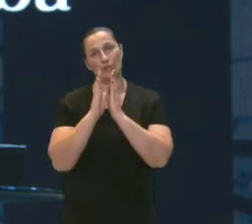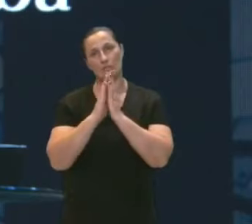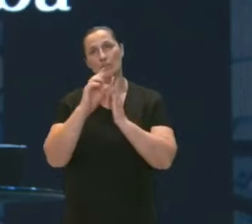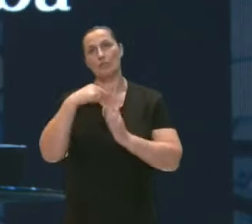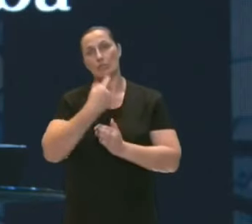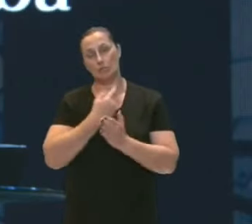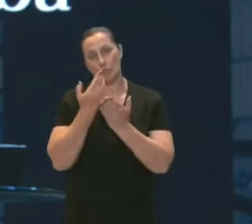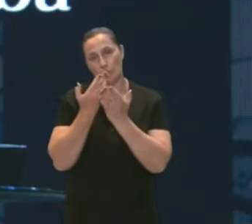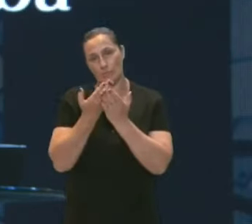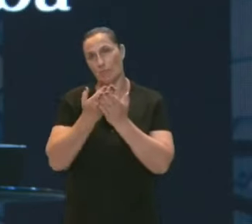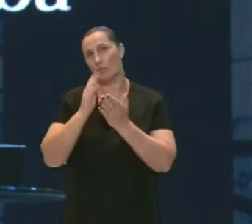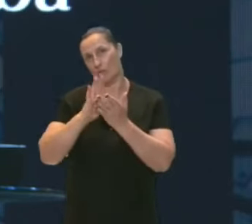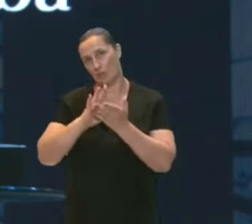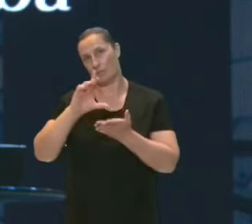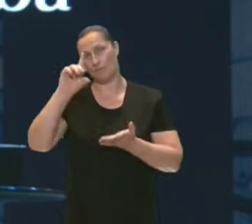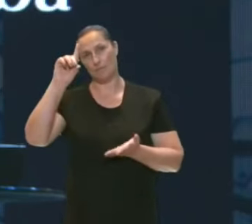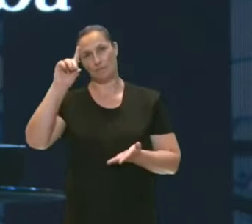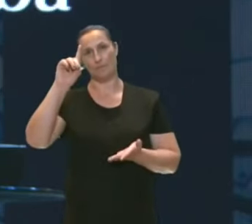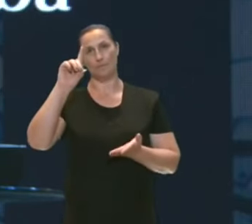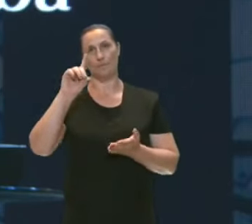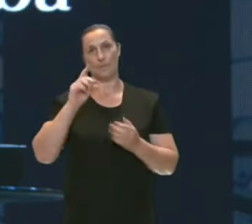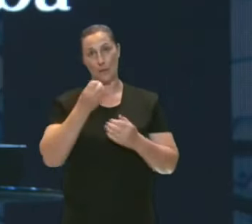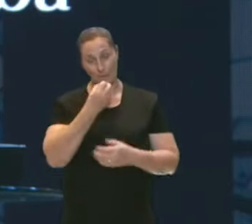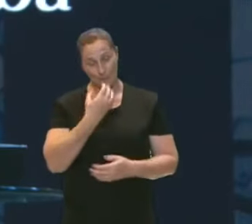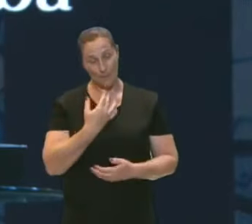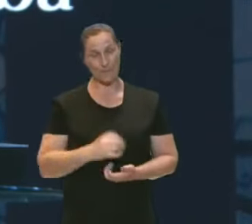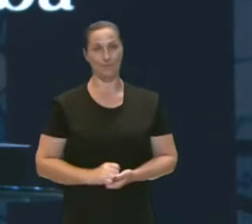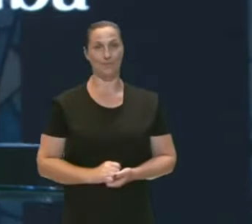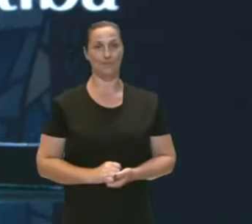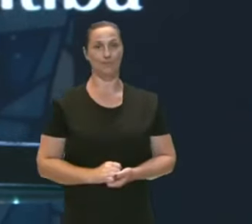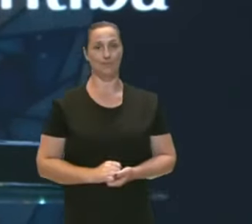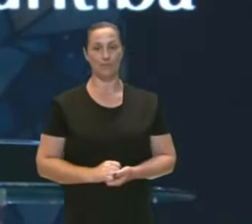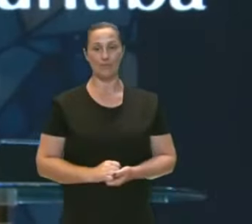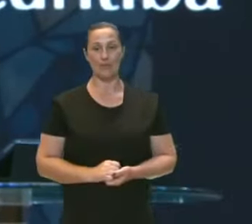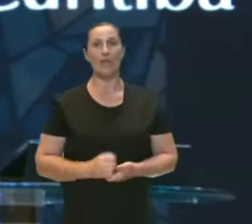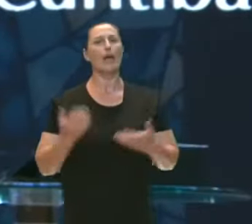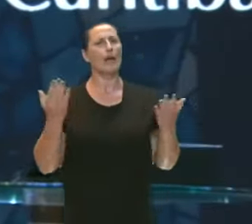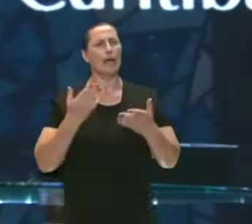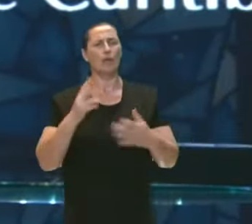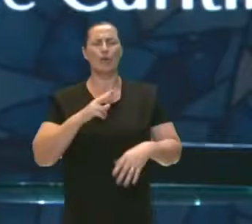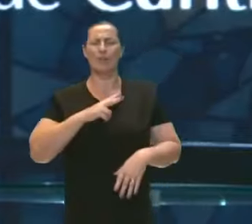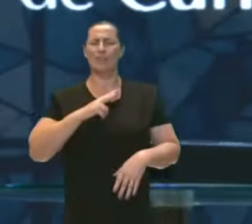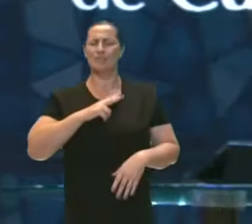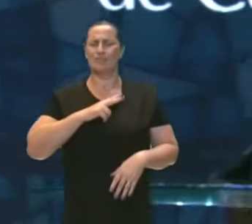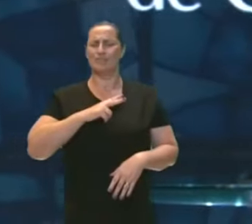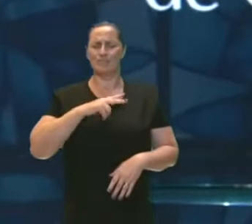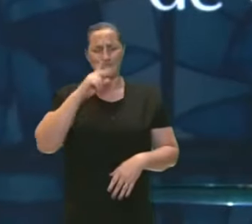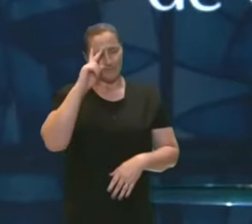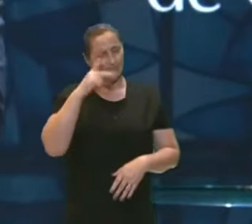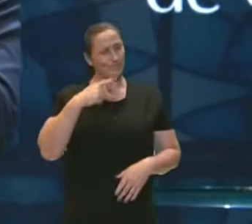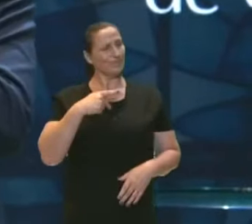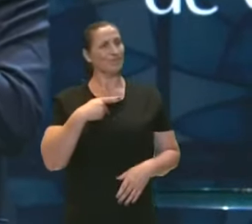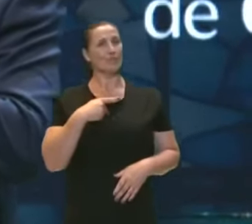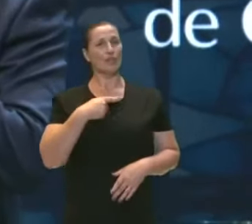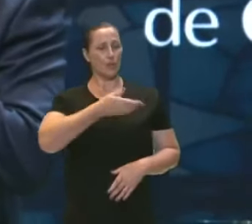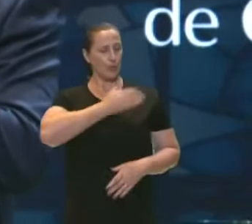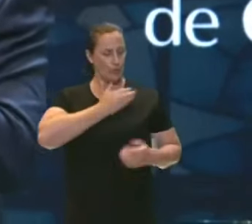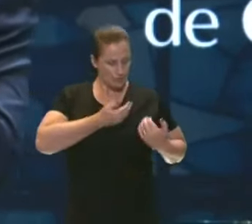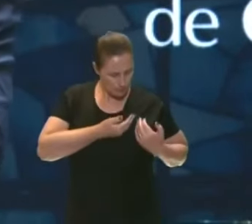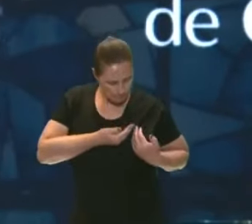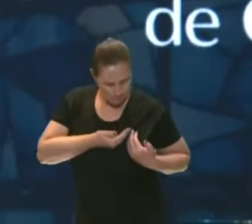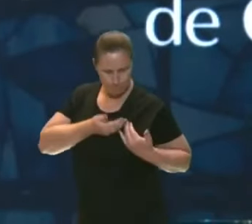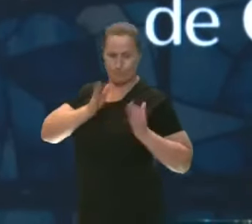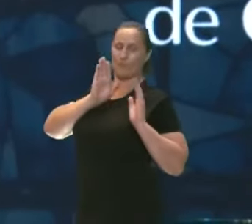juntos aquilo que Ele preparou para nós, tá bom? Vai agora, fecha os seus olhos, abre teu coração, fala com Ele